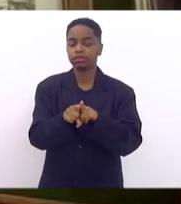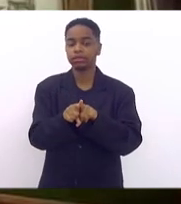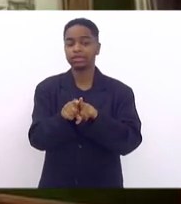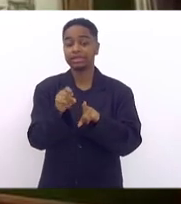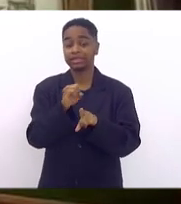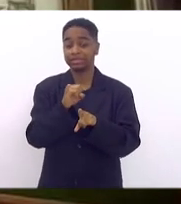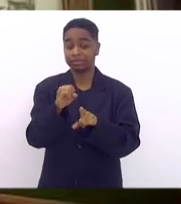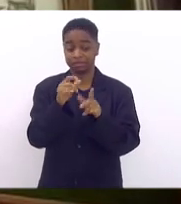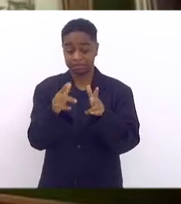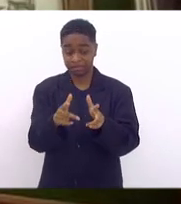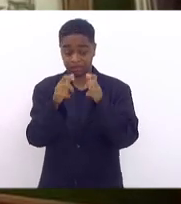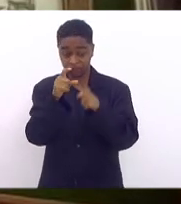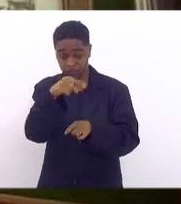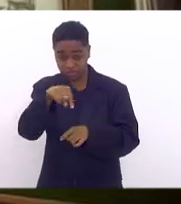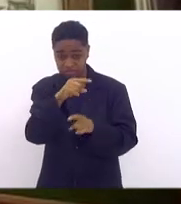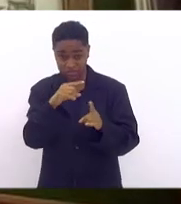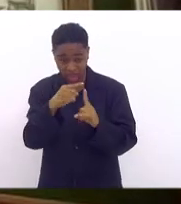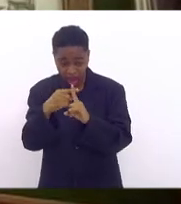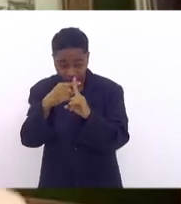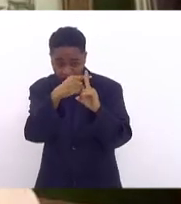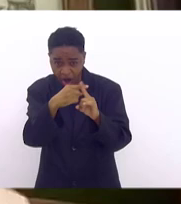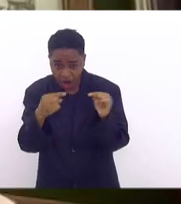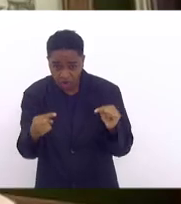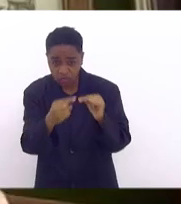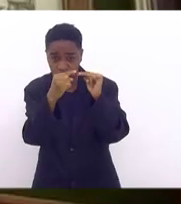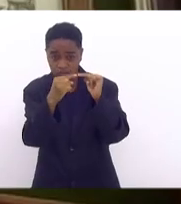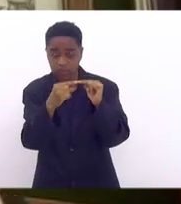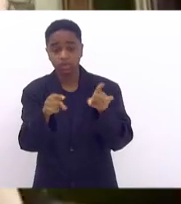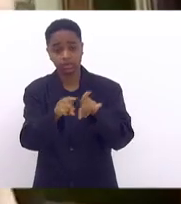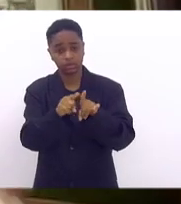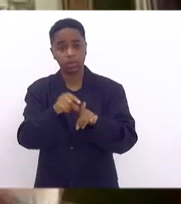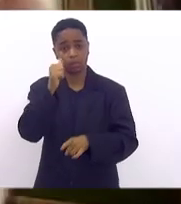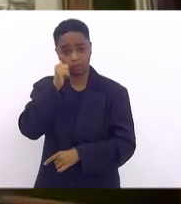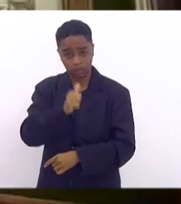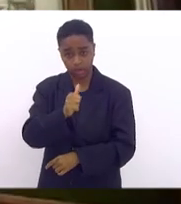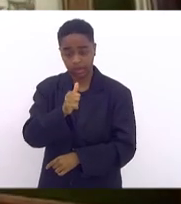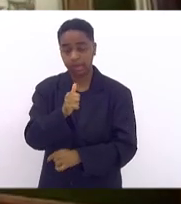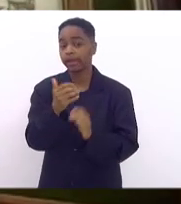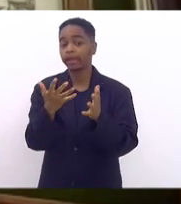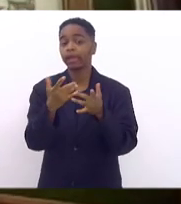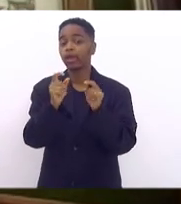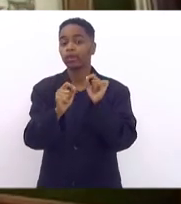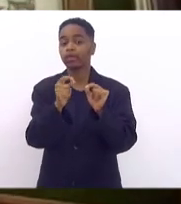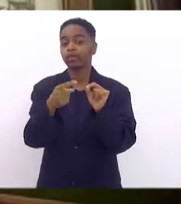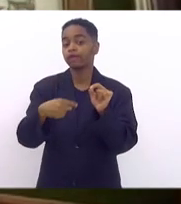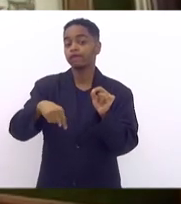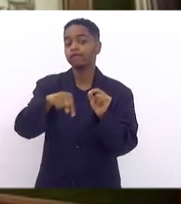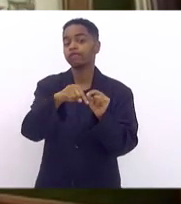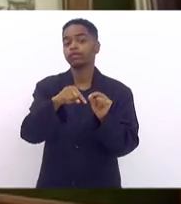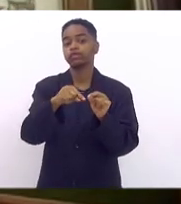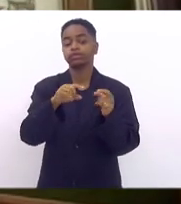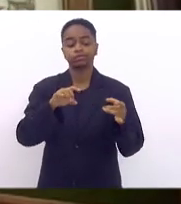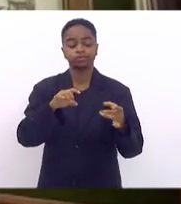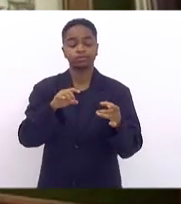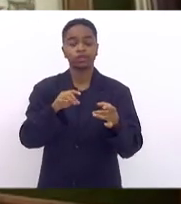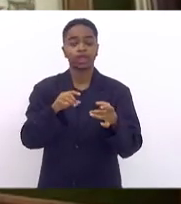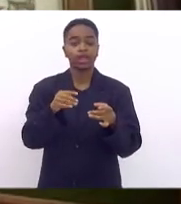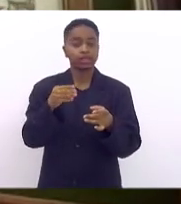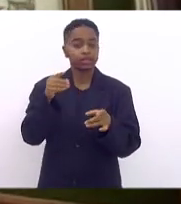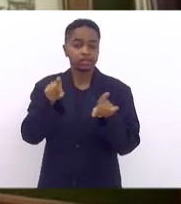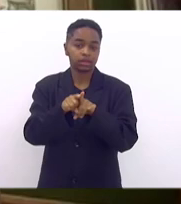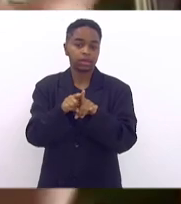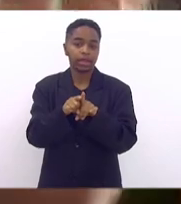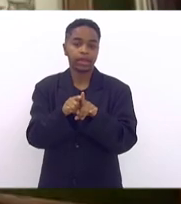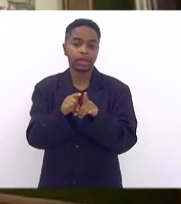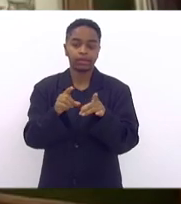que você é um alvo para eles, inclusive uma mulher, eles querem que você entre nessa história para promover um